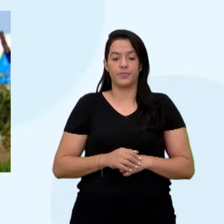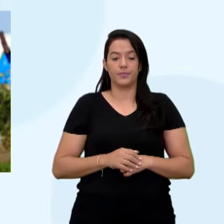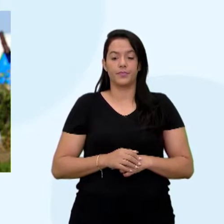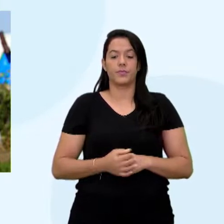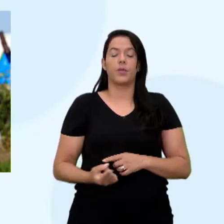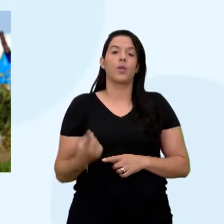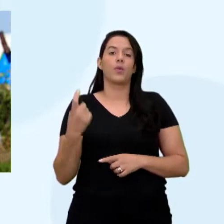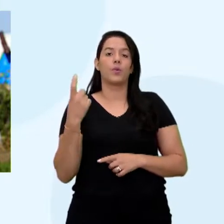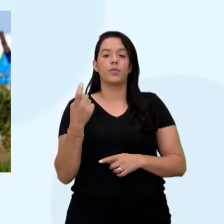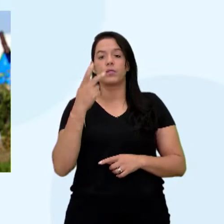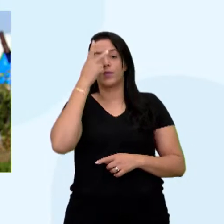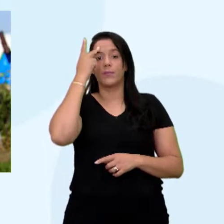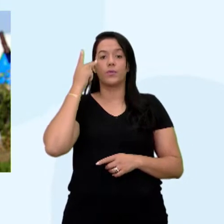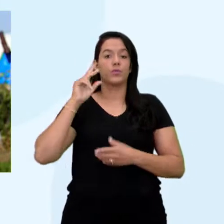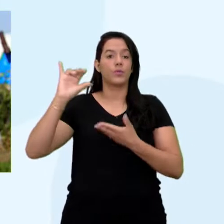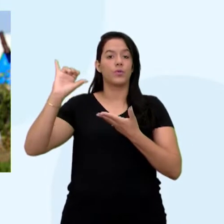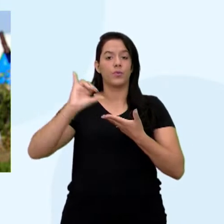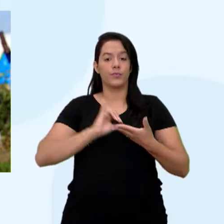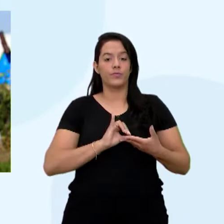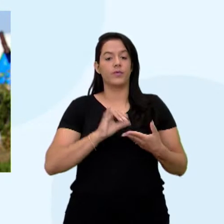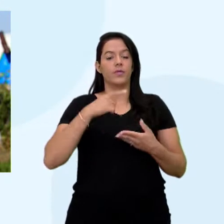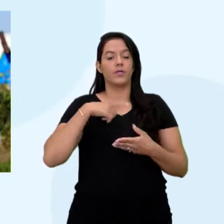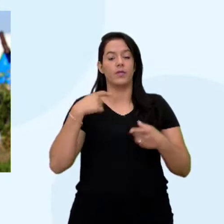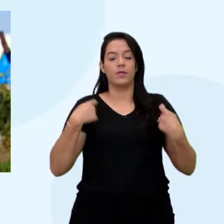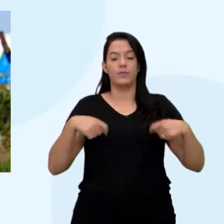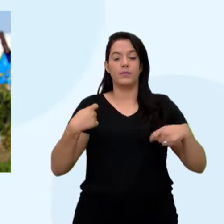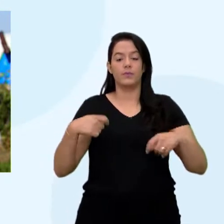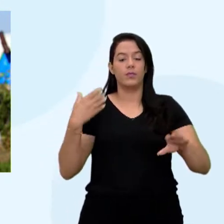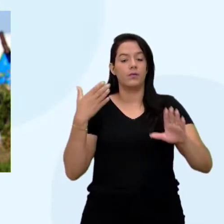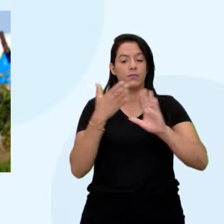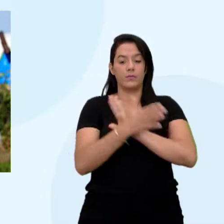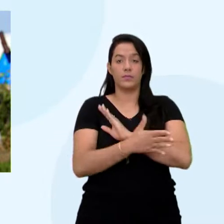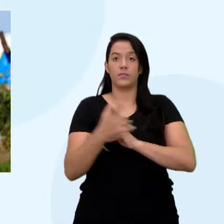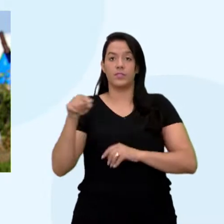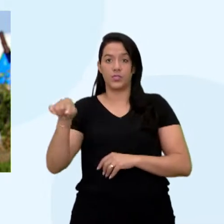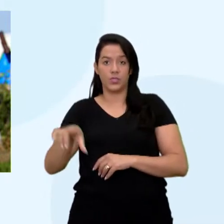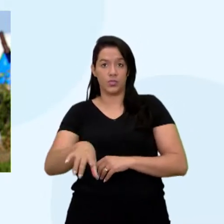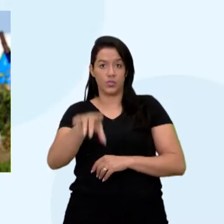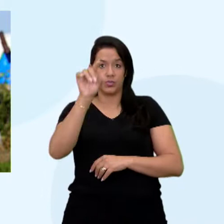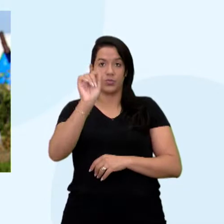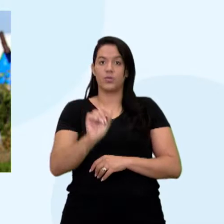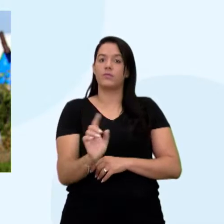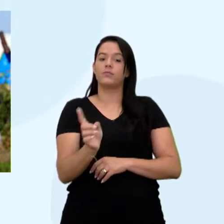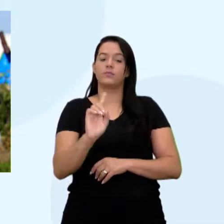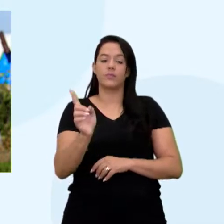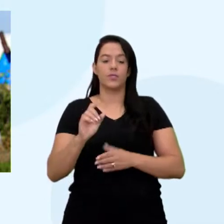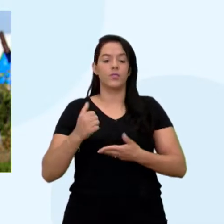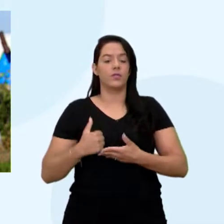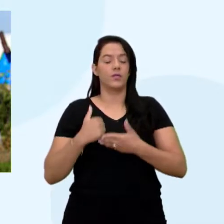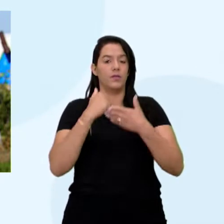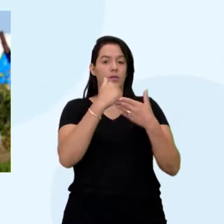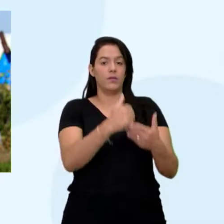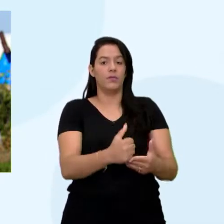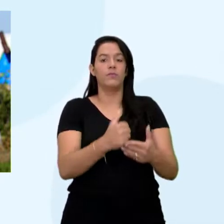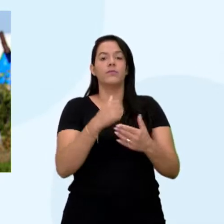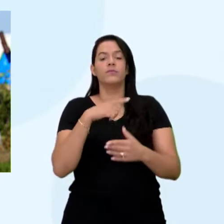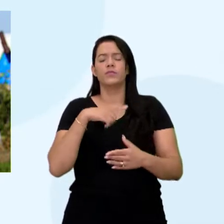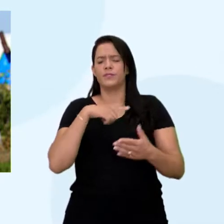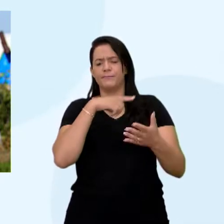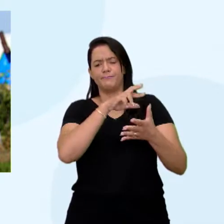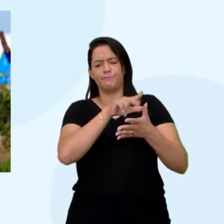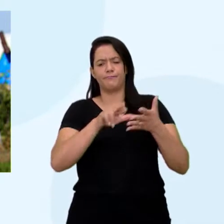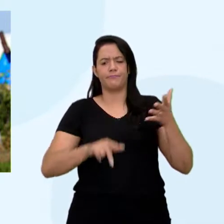única opção do refugiado é partir. Ele não escolhe, ele é levado por uma série